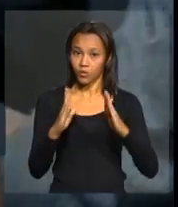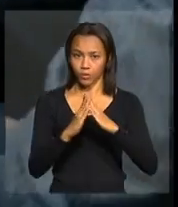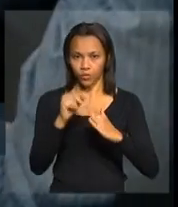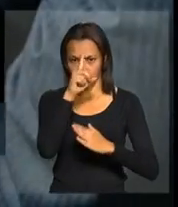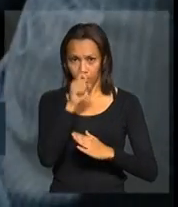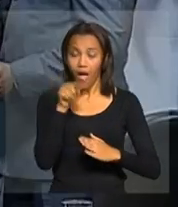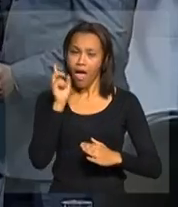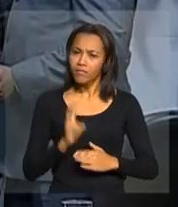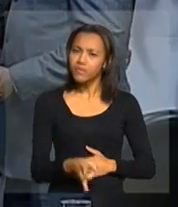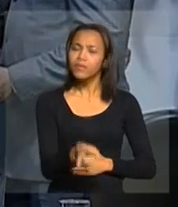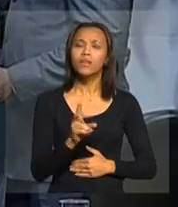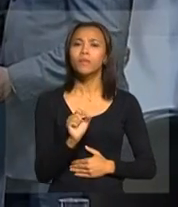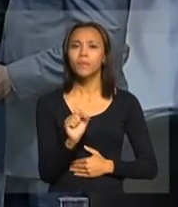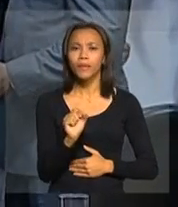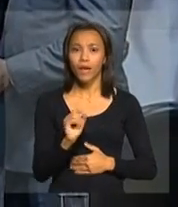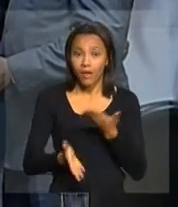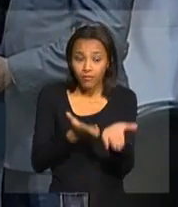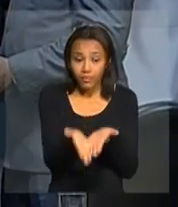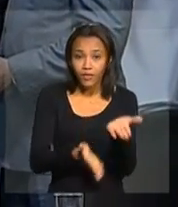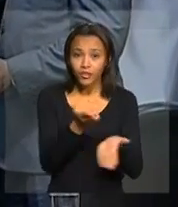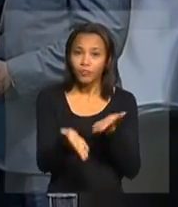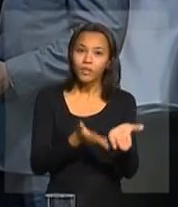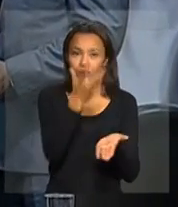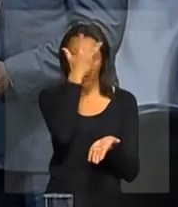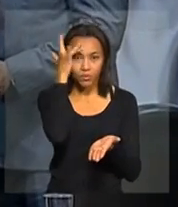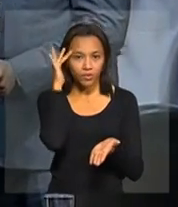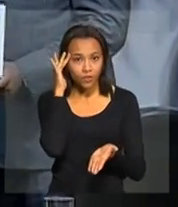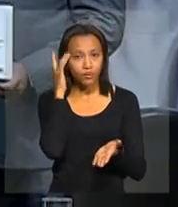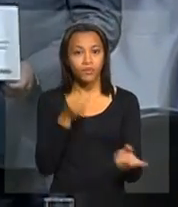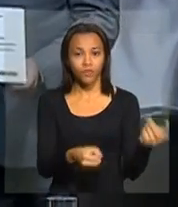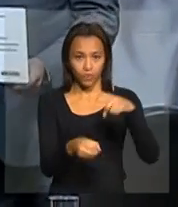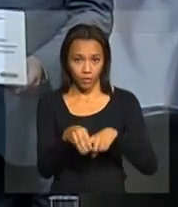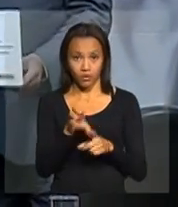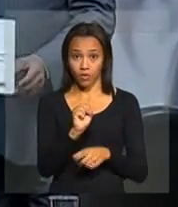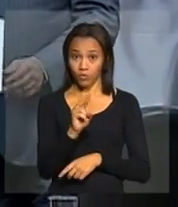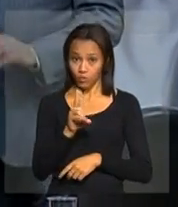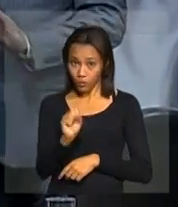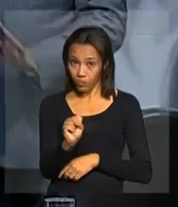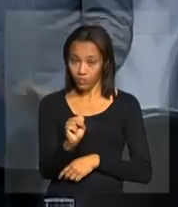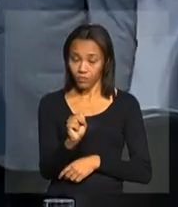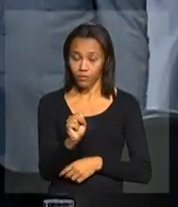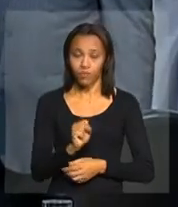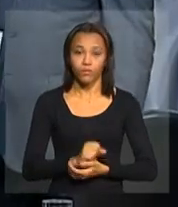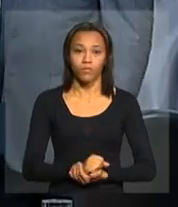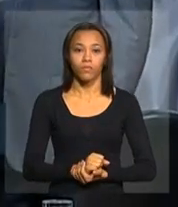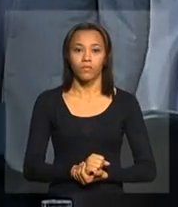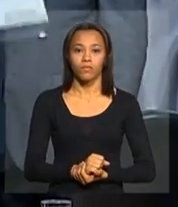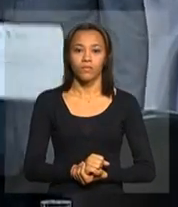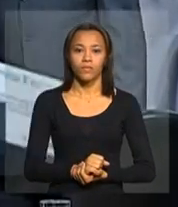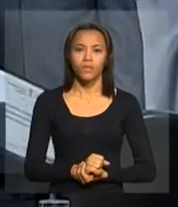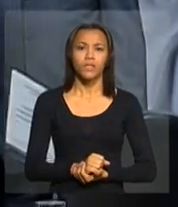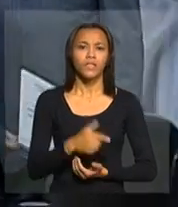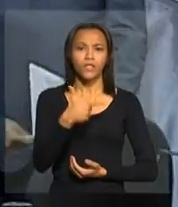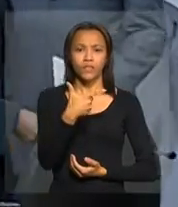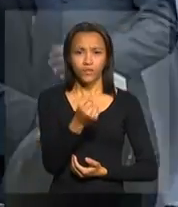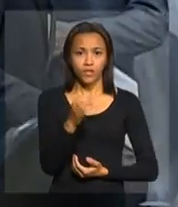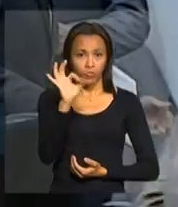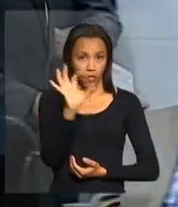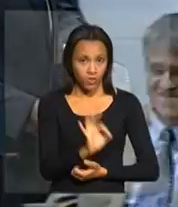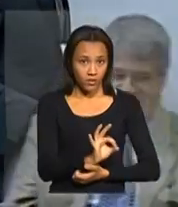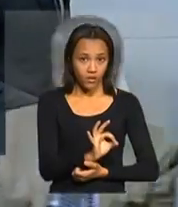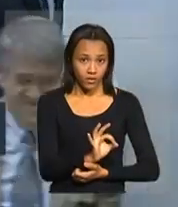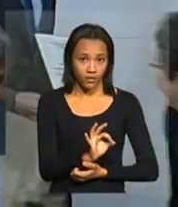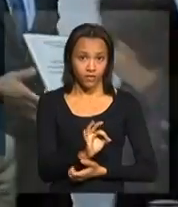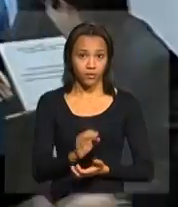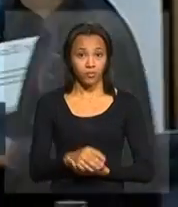instalada é direcionada ao atendimento dos pacientes do Sistema Único de Saúde e 20% para a